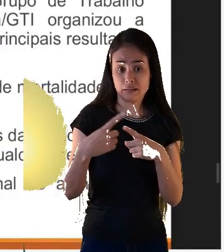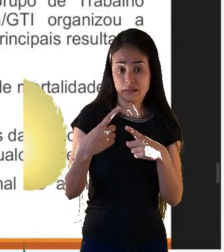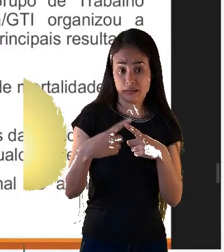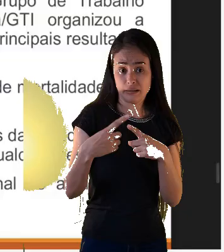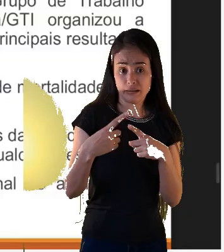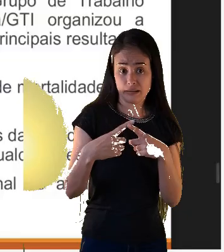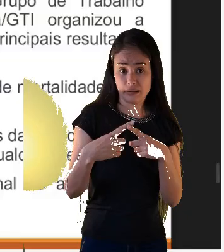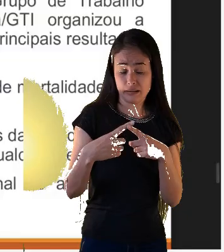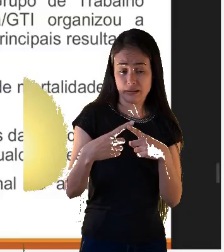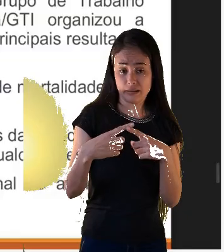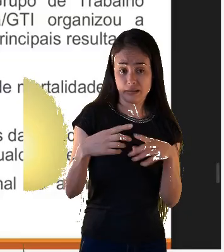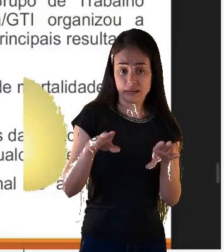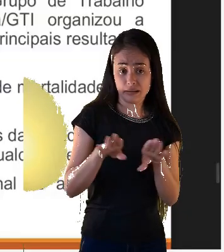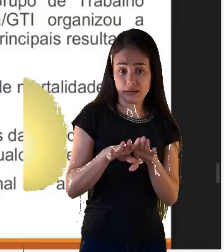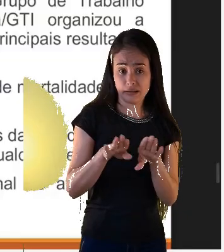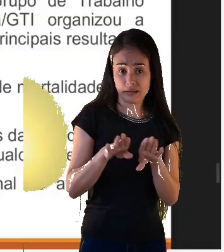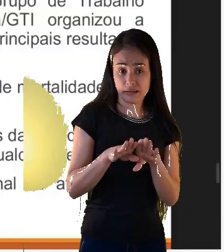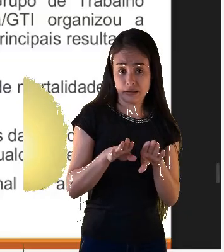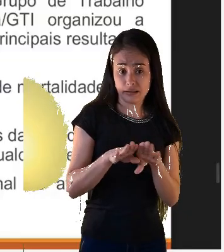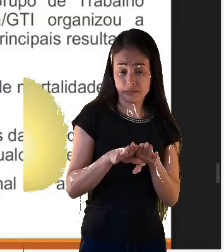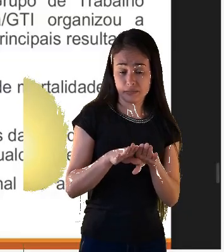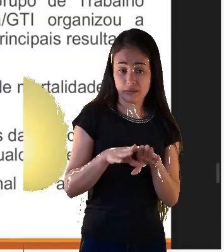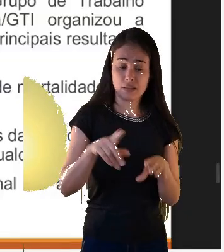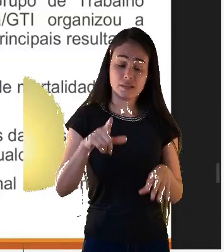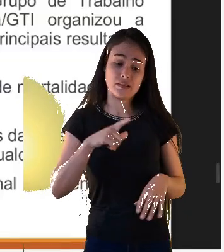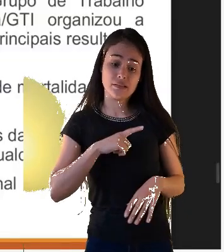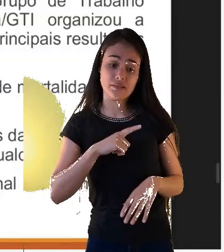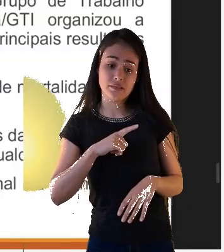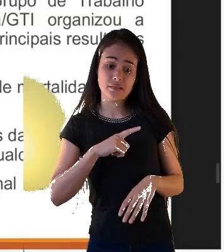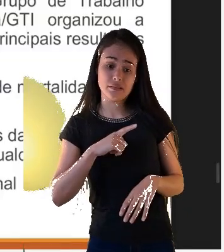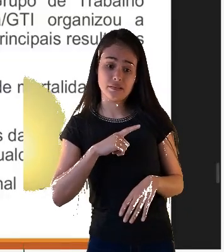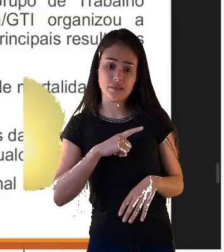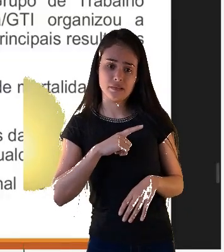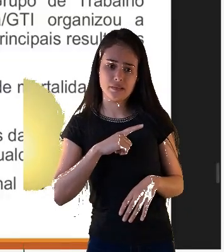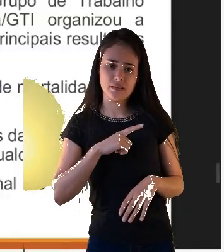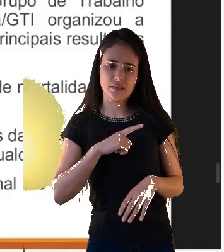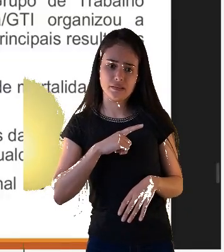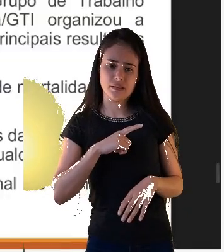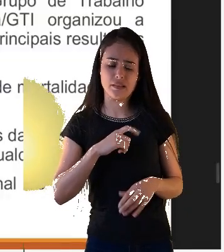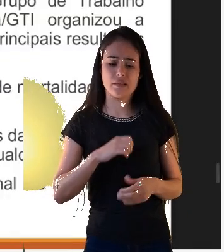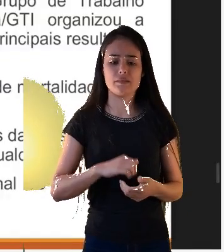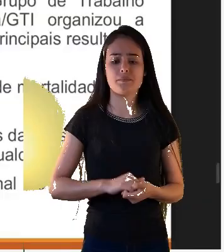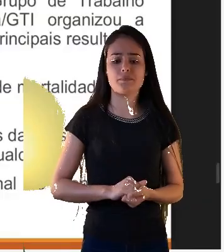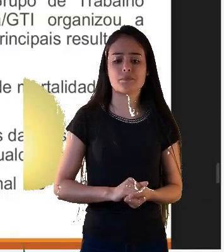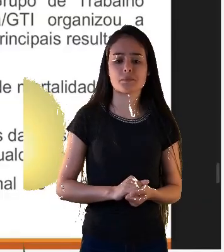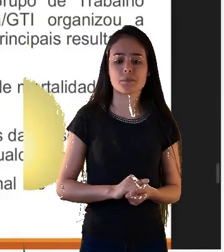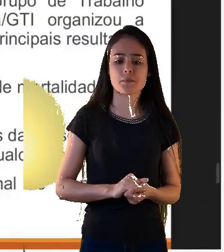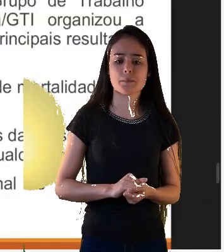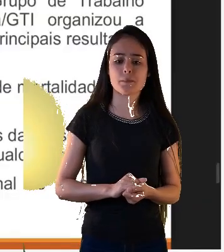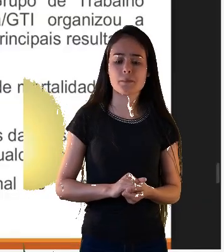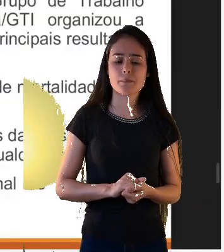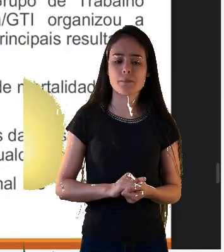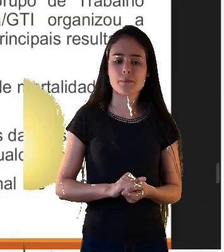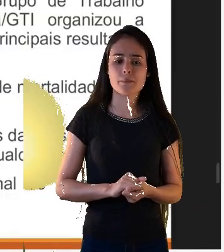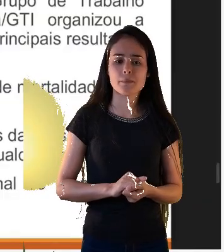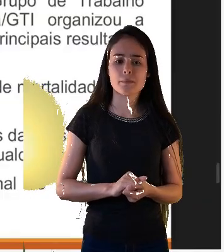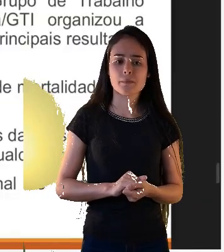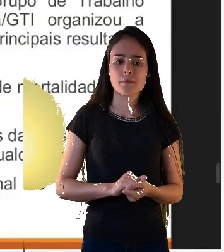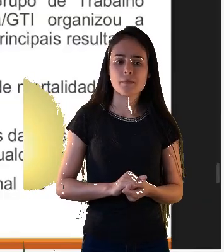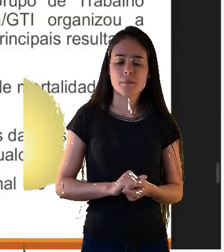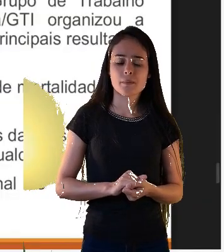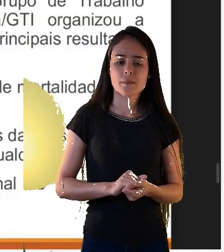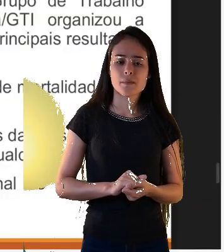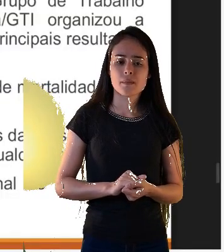também um outro resultado foi em relação a quesitos éticos, né?